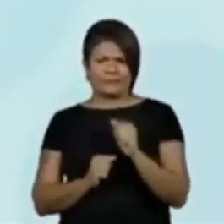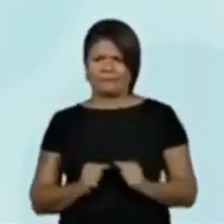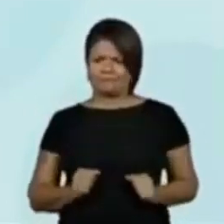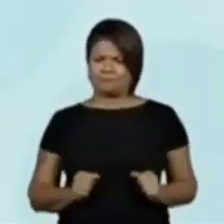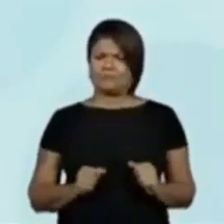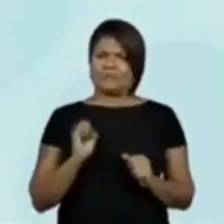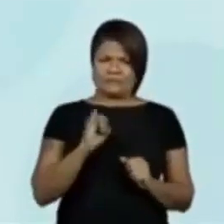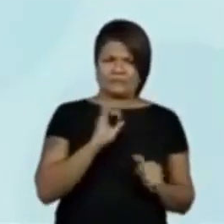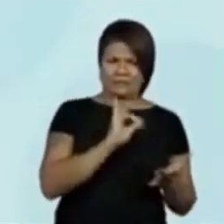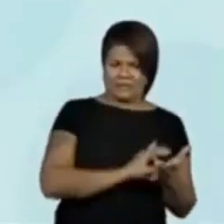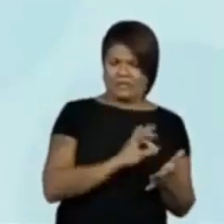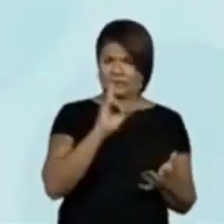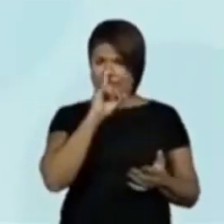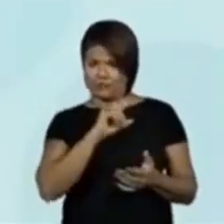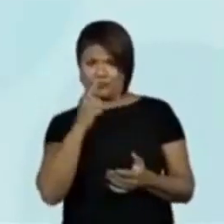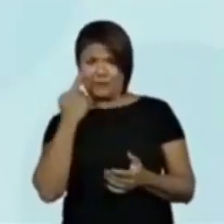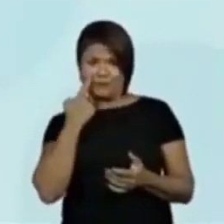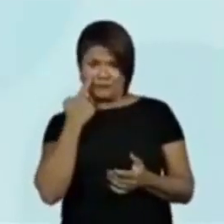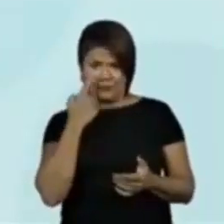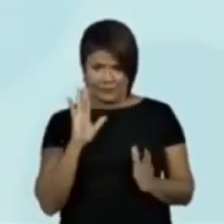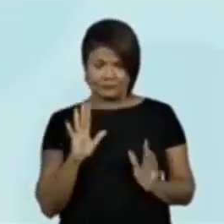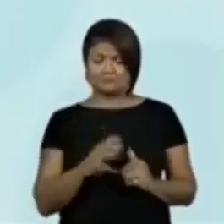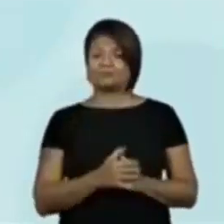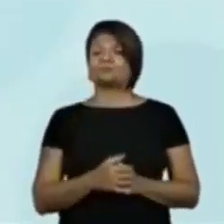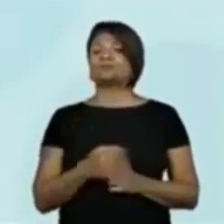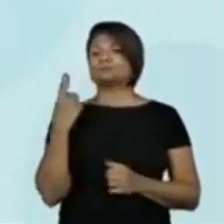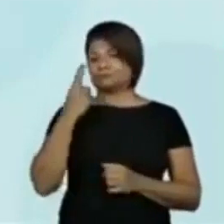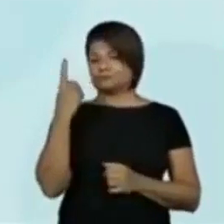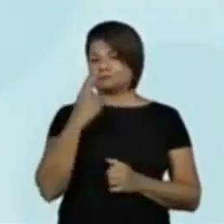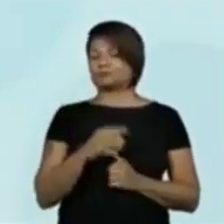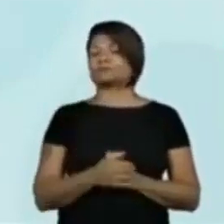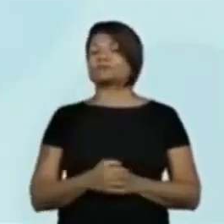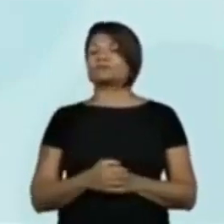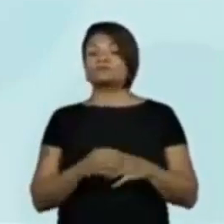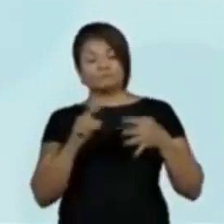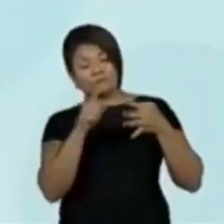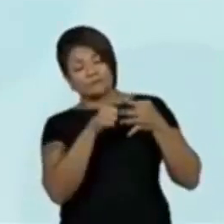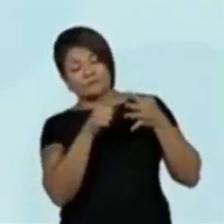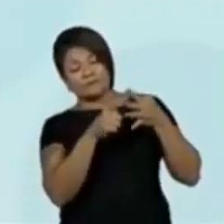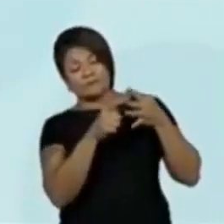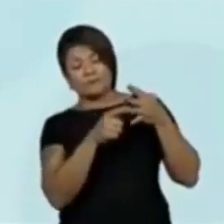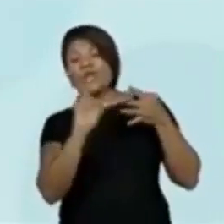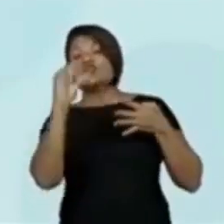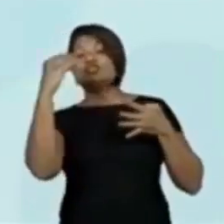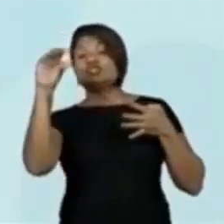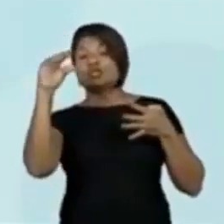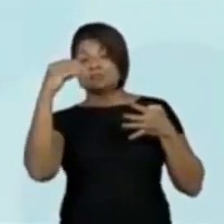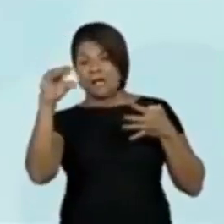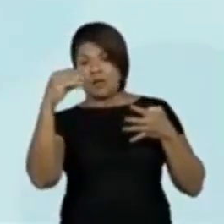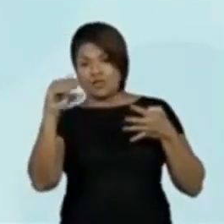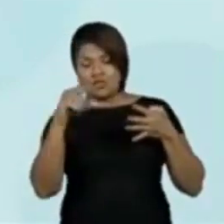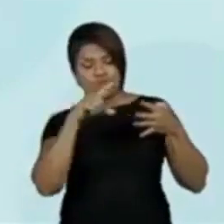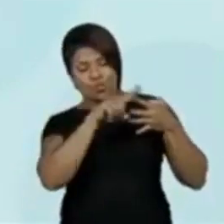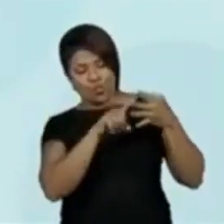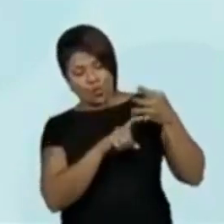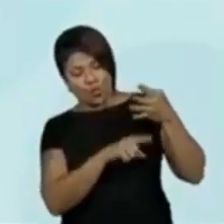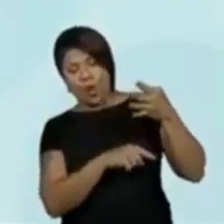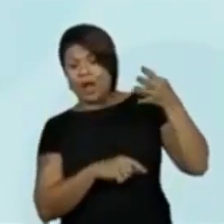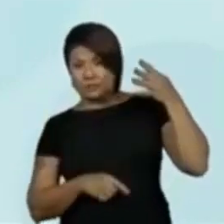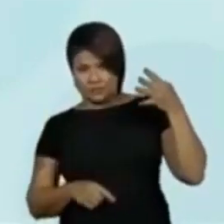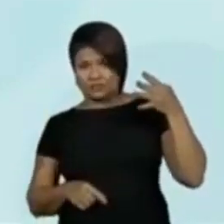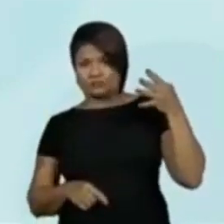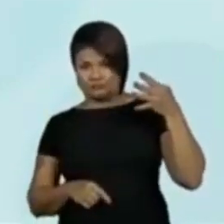se é verdadeiro ou falso, olhar quais foram os 4, então eu tinha uma informação muito importante aqui